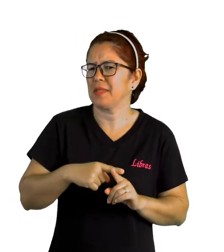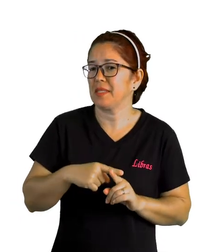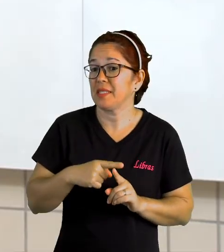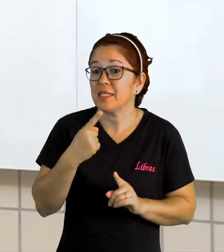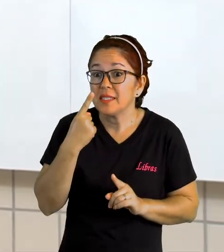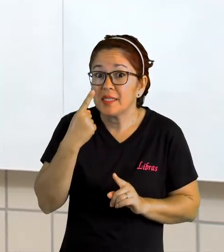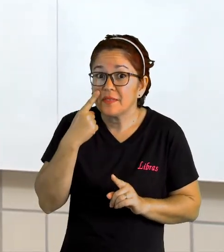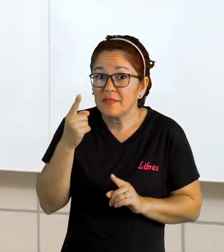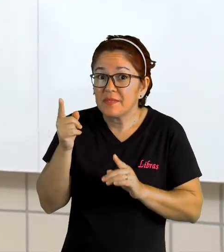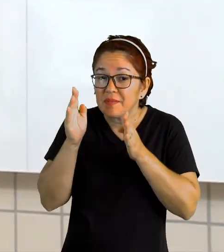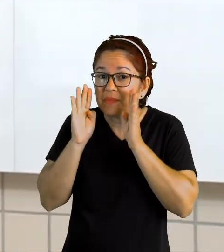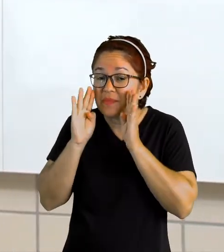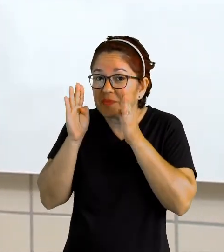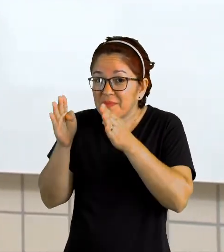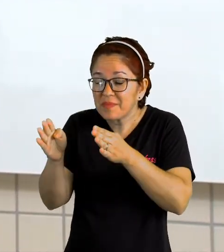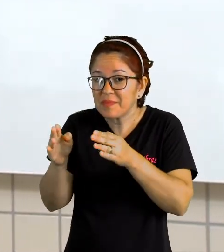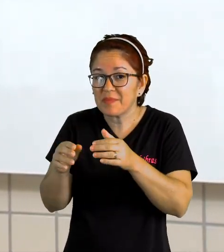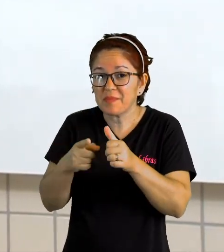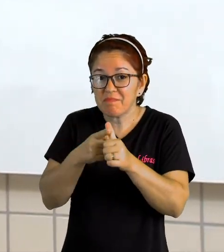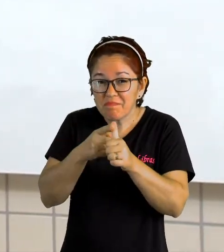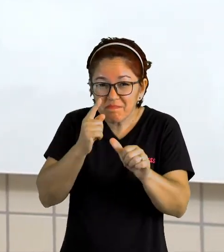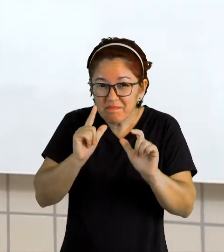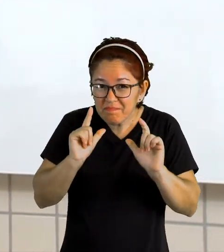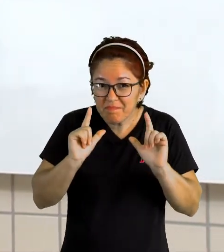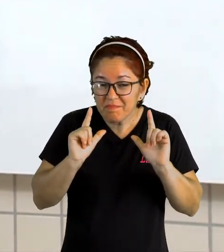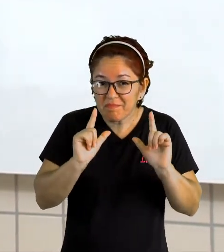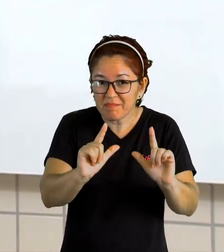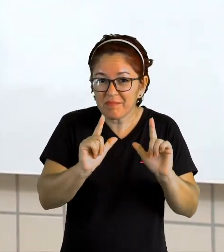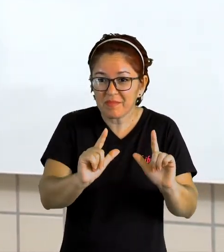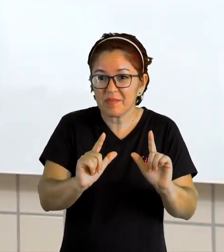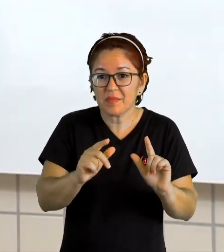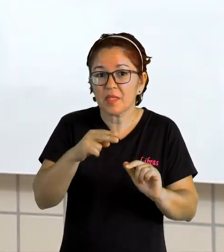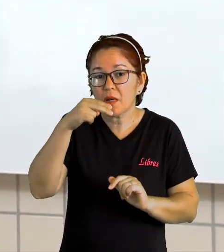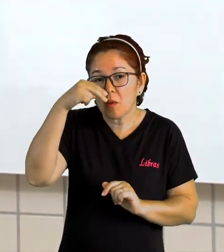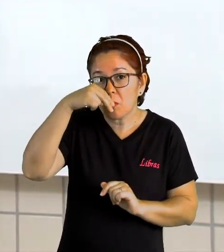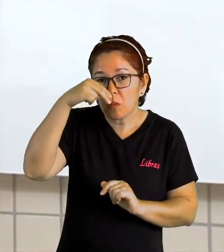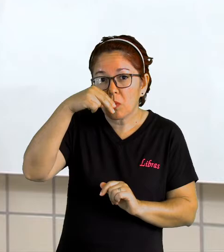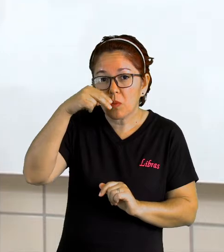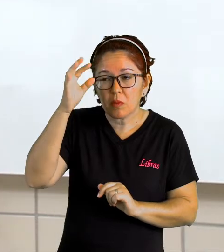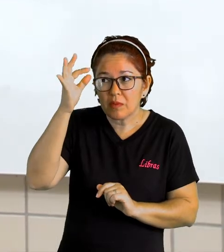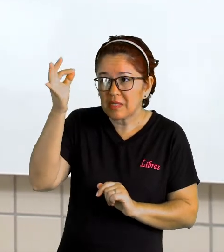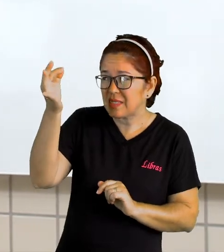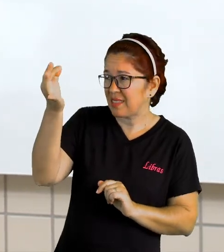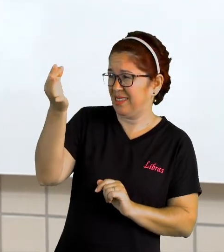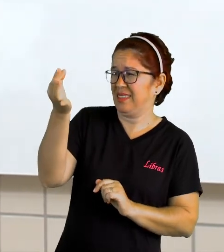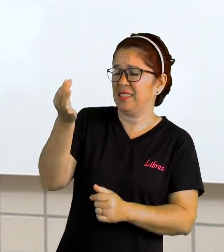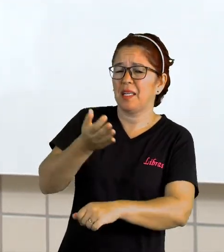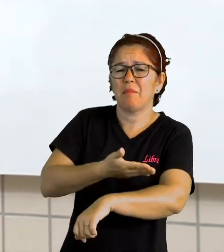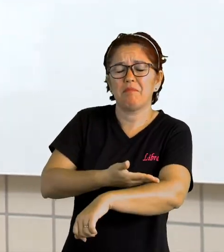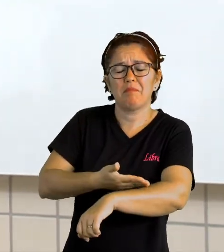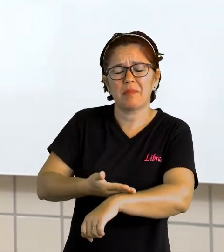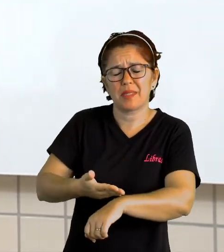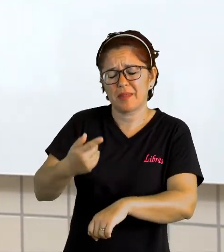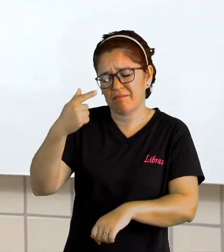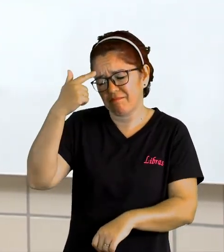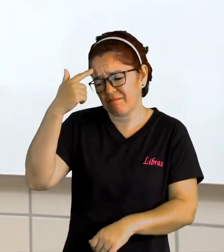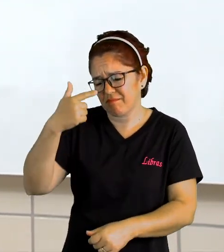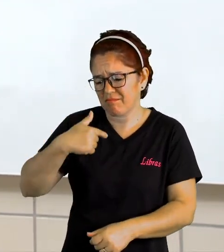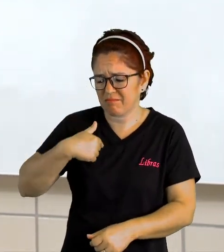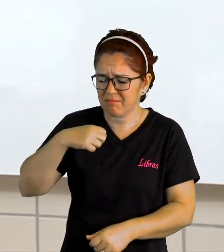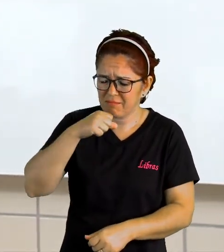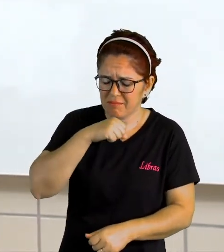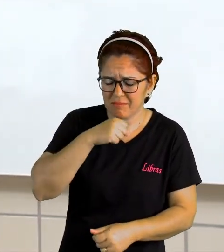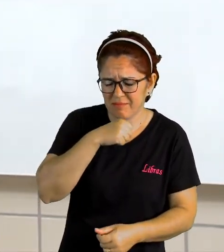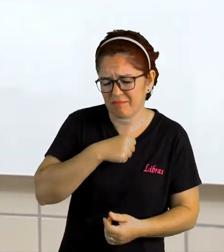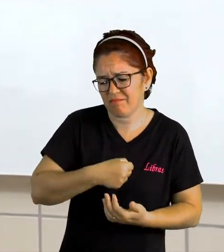atenção, lá no primeiro quadro da tirinha, a Mônica encontra o quê? Um cabelo branco, né? E aí ela acha que está ficando